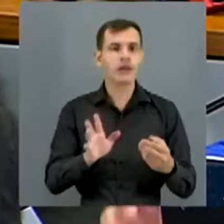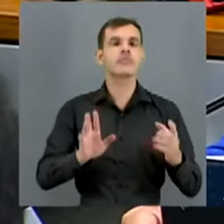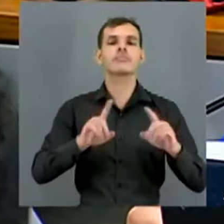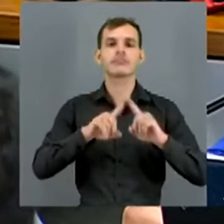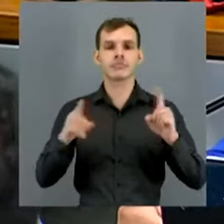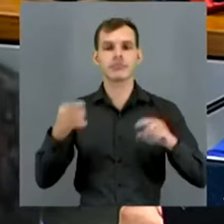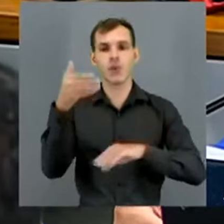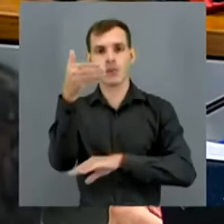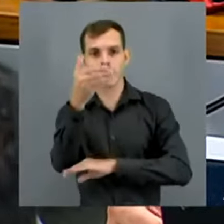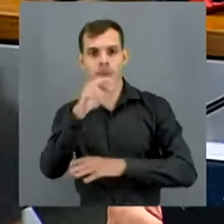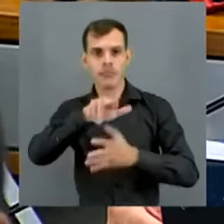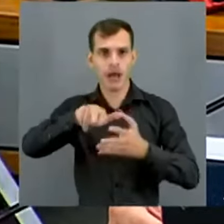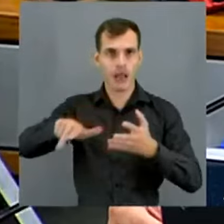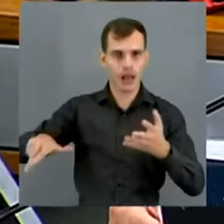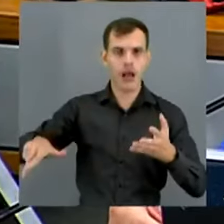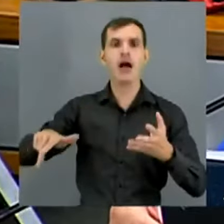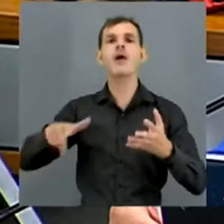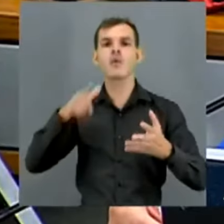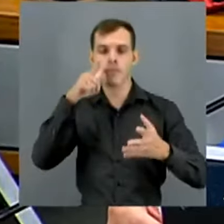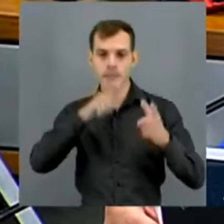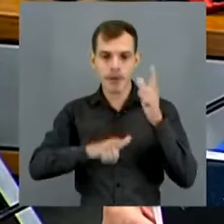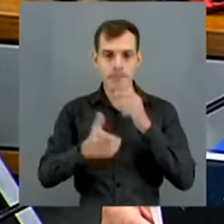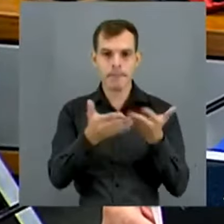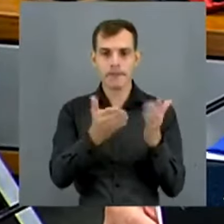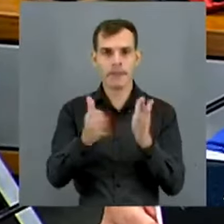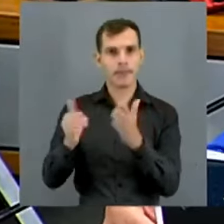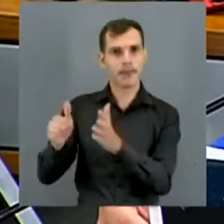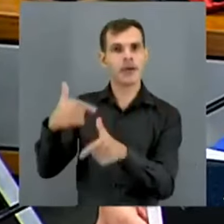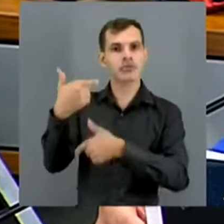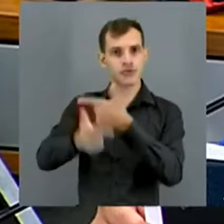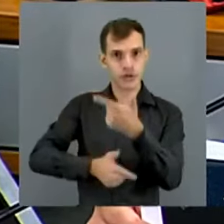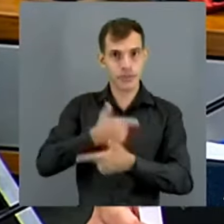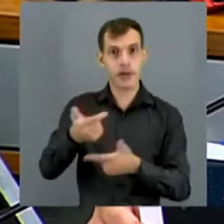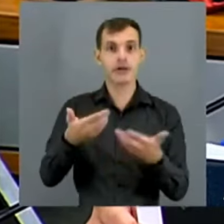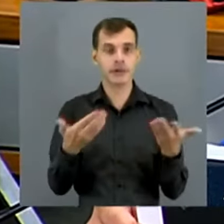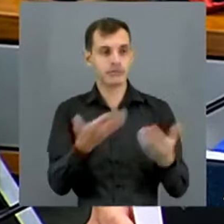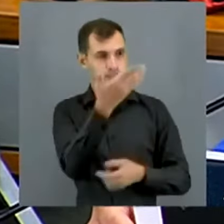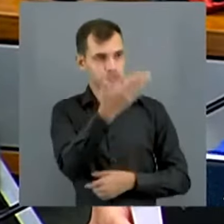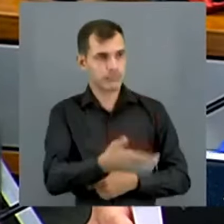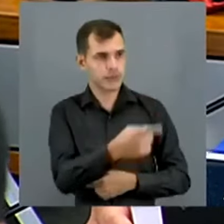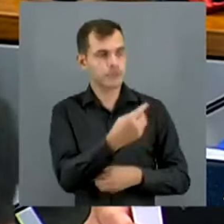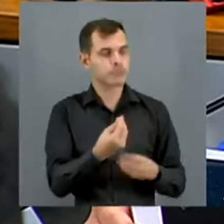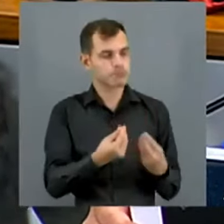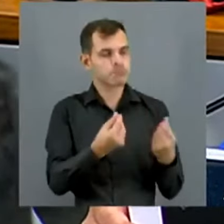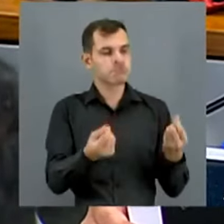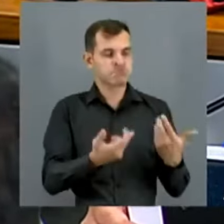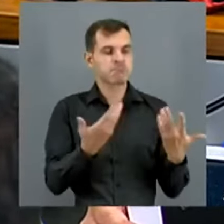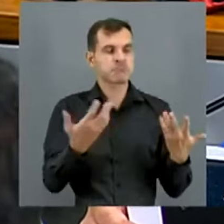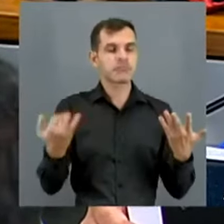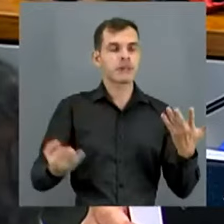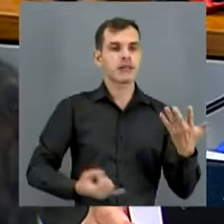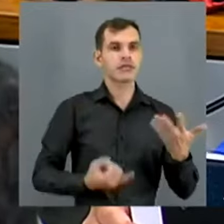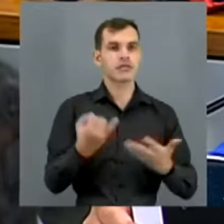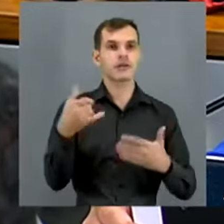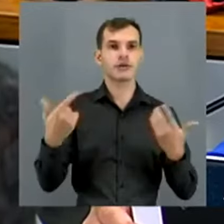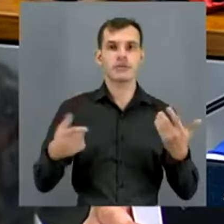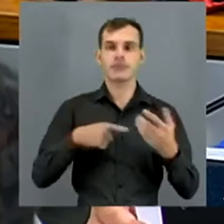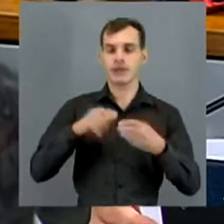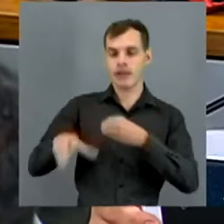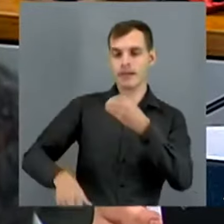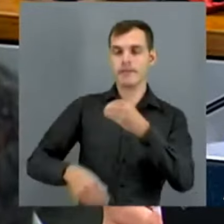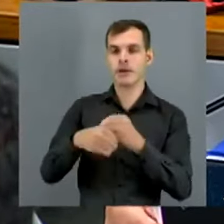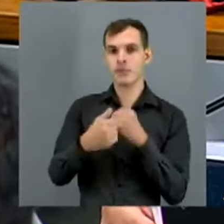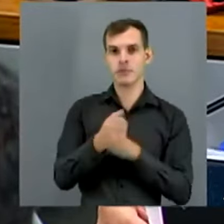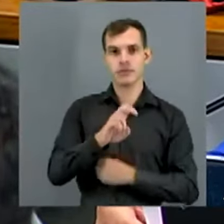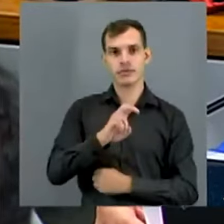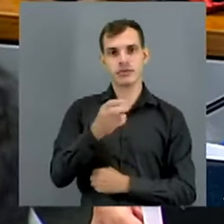que teve de Vossa Excelência a sensibilidade necessária. E a emenda 156, acatada na forma